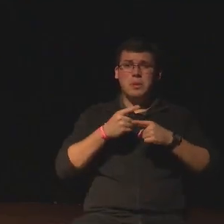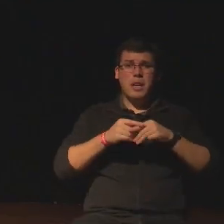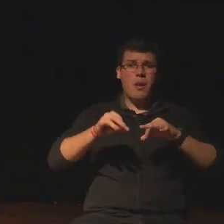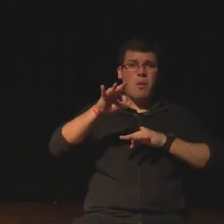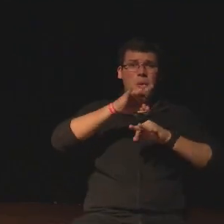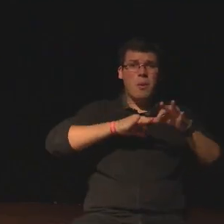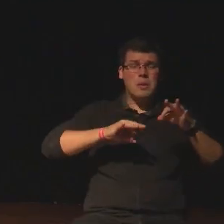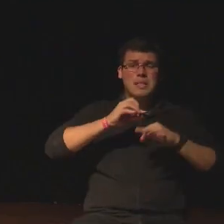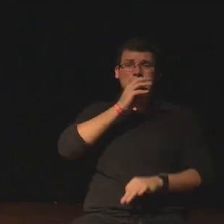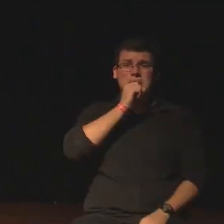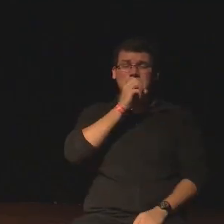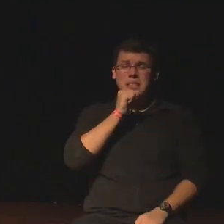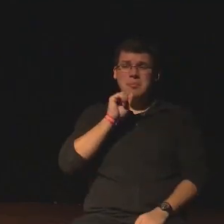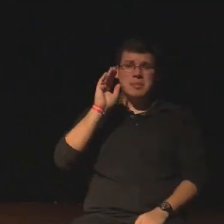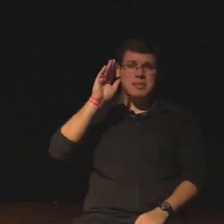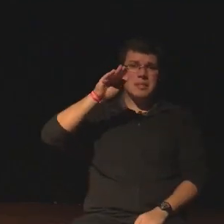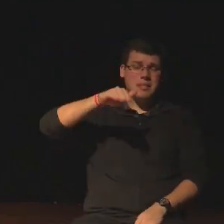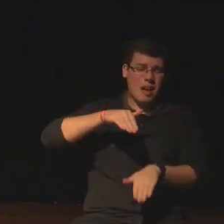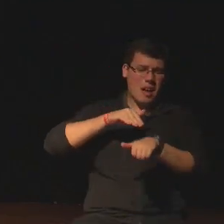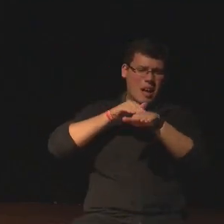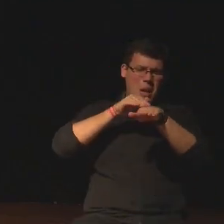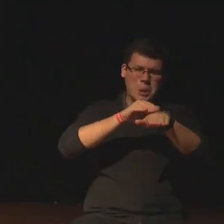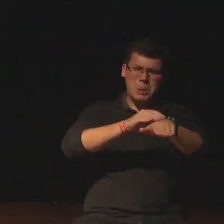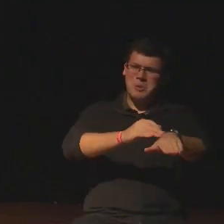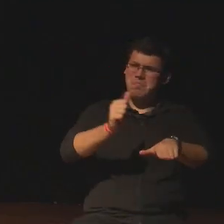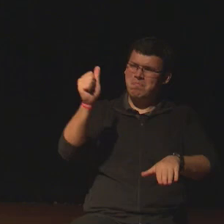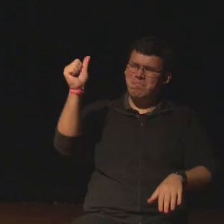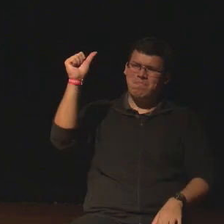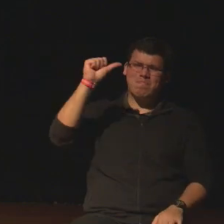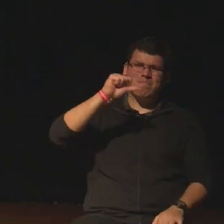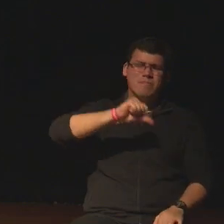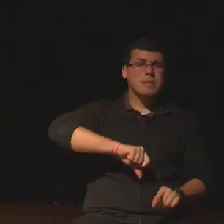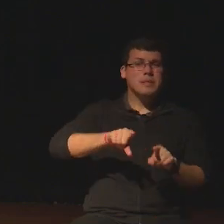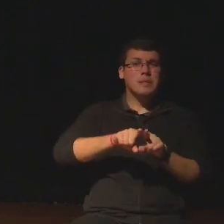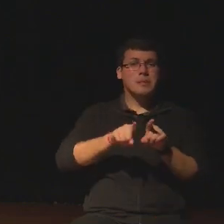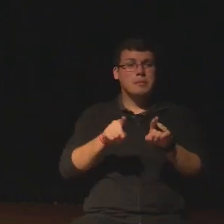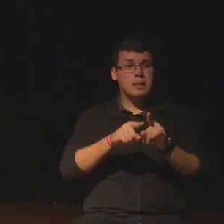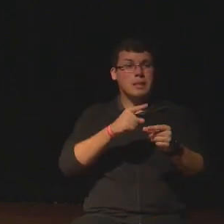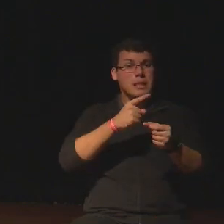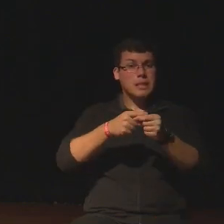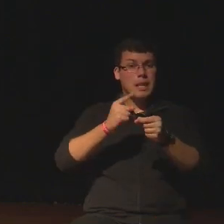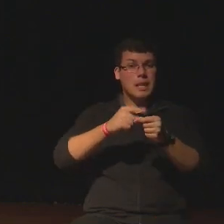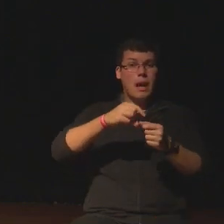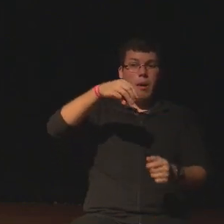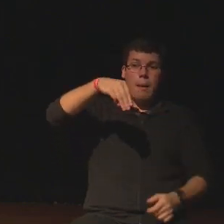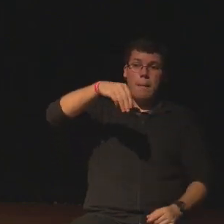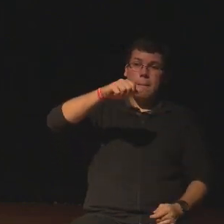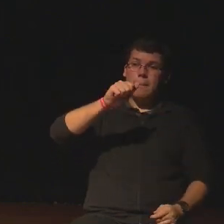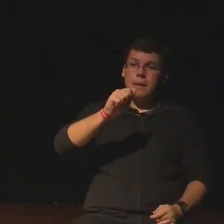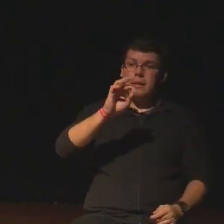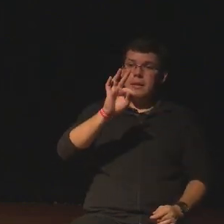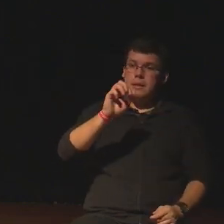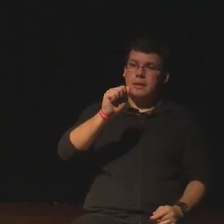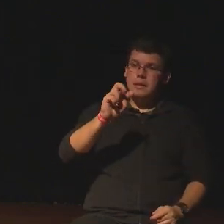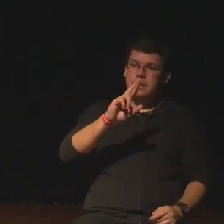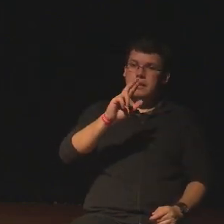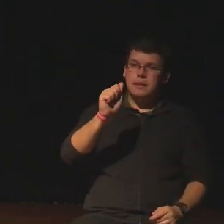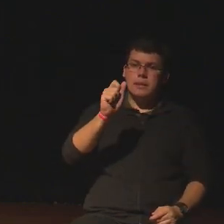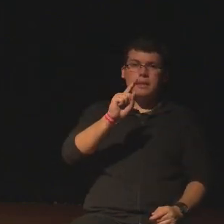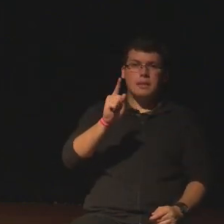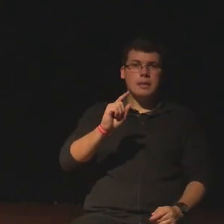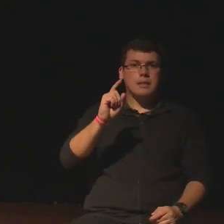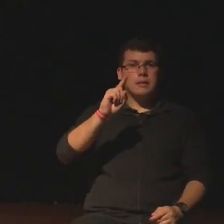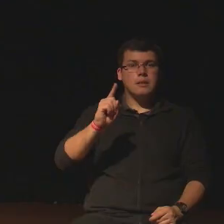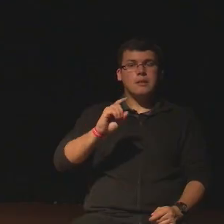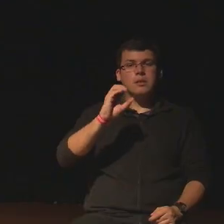o trânsito fica um caos. O Cidade Matarazzo, que chegou ali, que é maravilhoso também, do qual eu sou freguês, sou membro